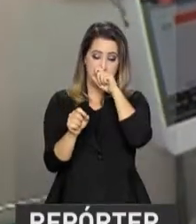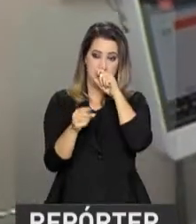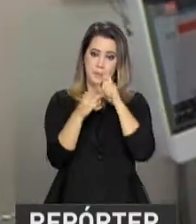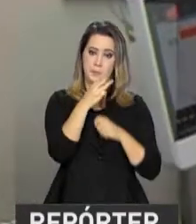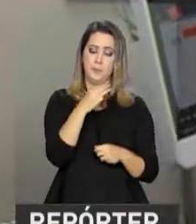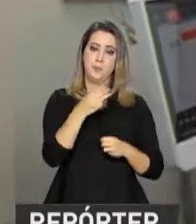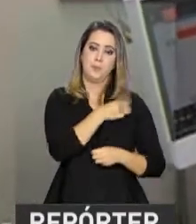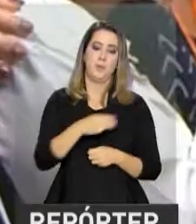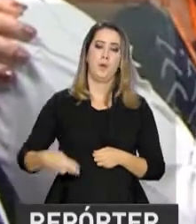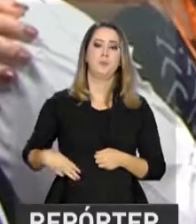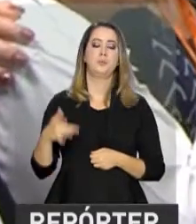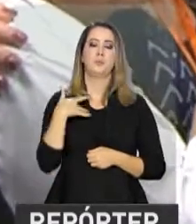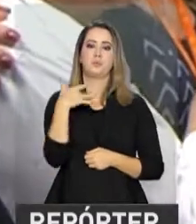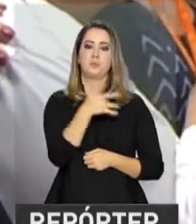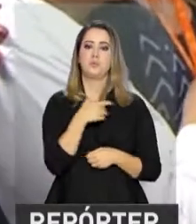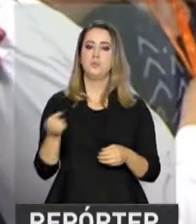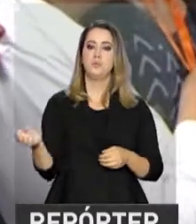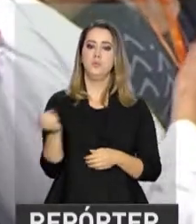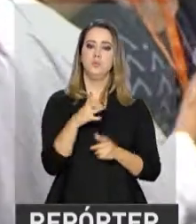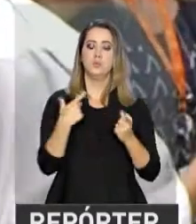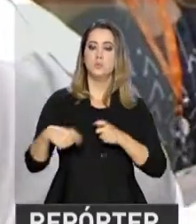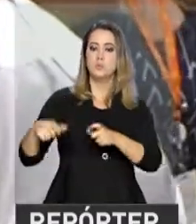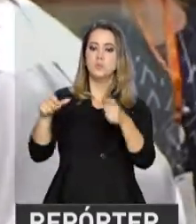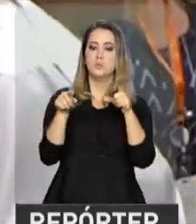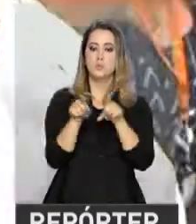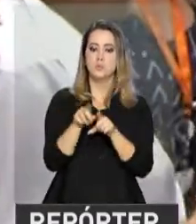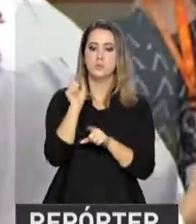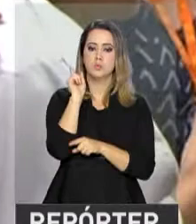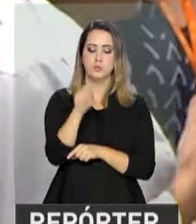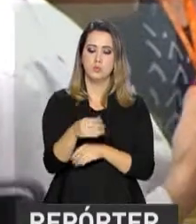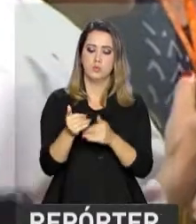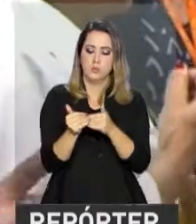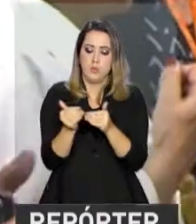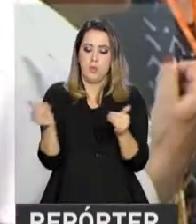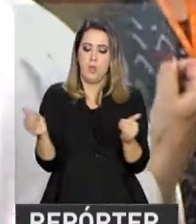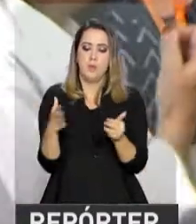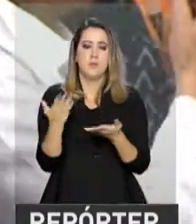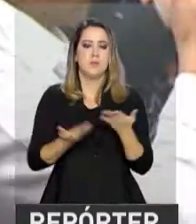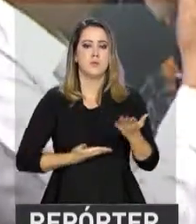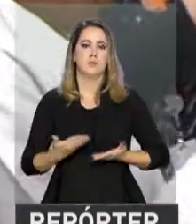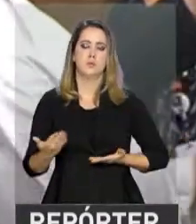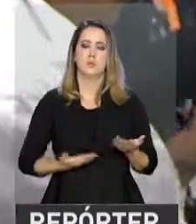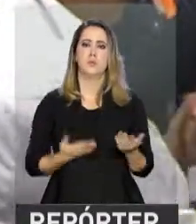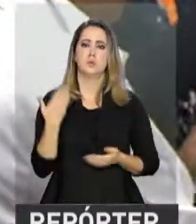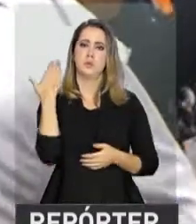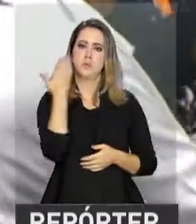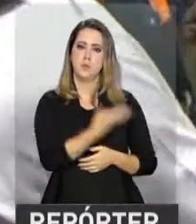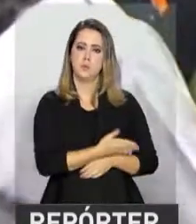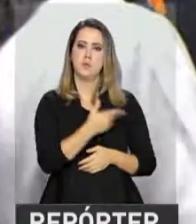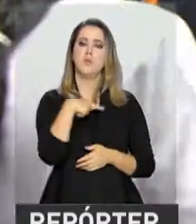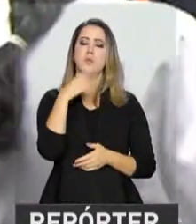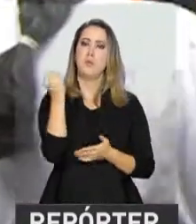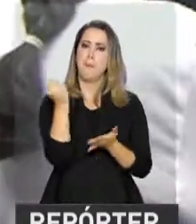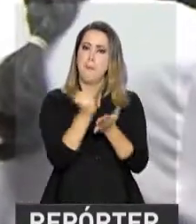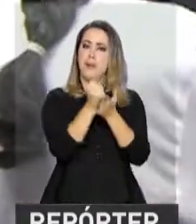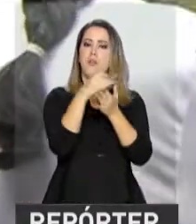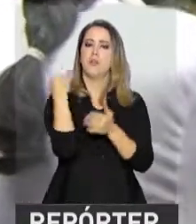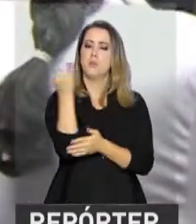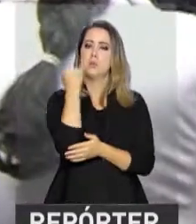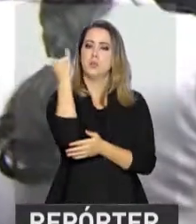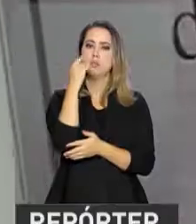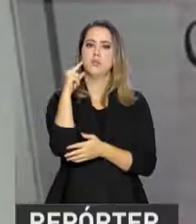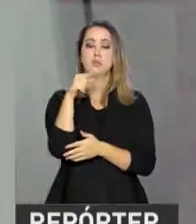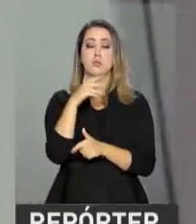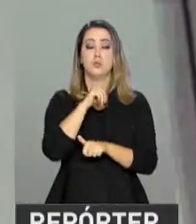de Diagnóstico do Câncer de Próstata. Para Ricardo Barros, a ampliação de serviços como este marca uma mudança de paradigma